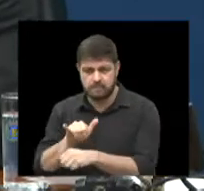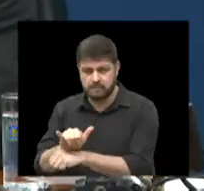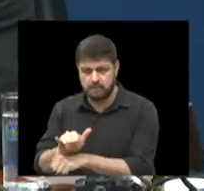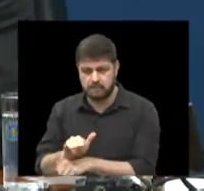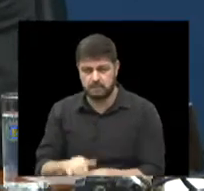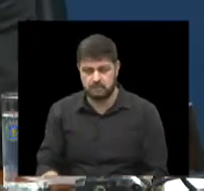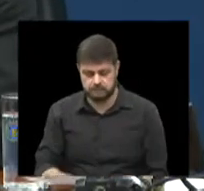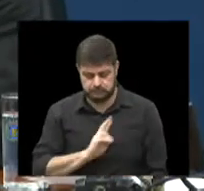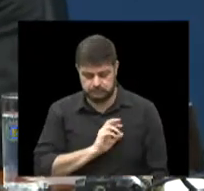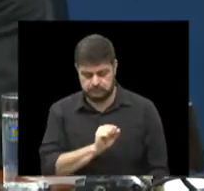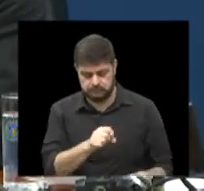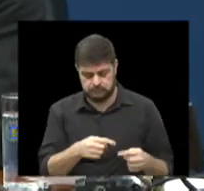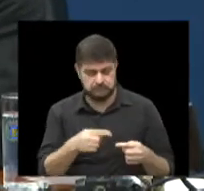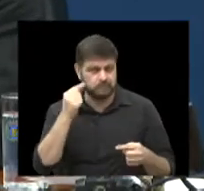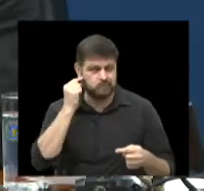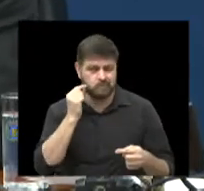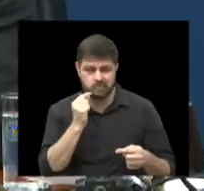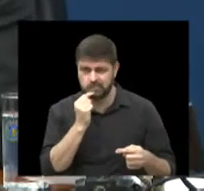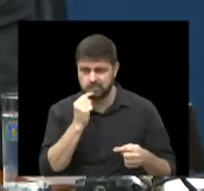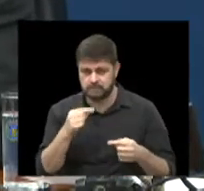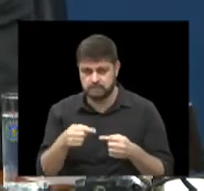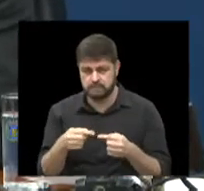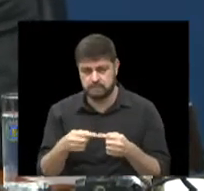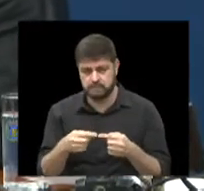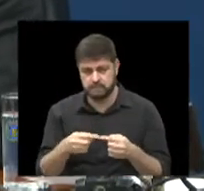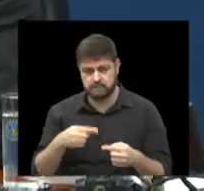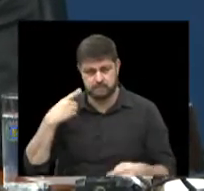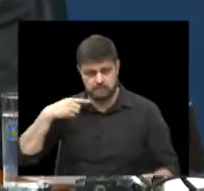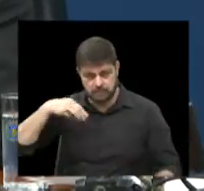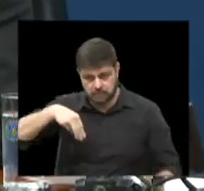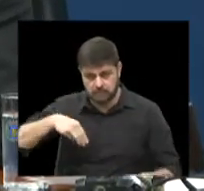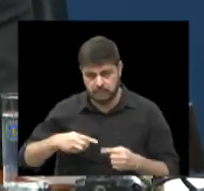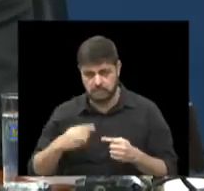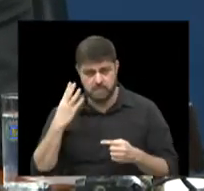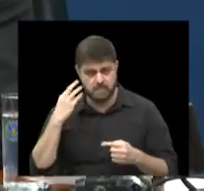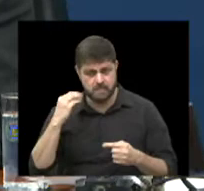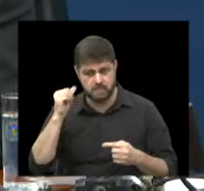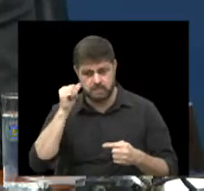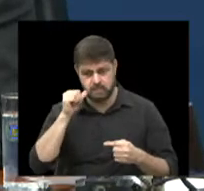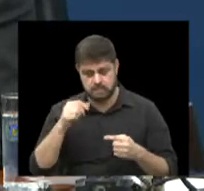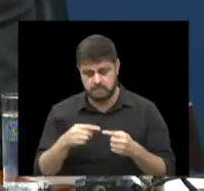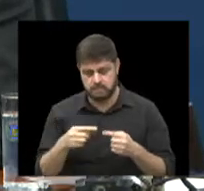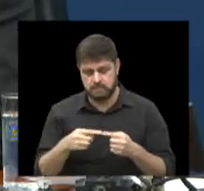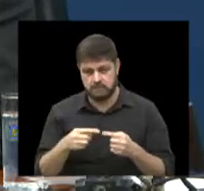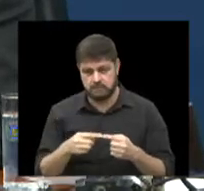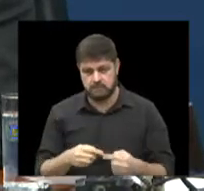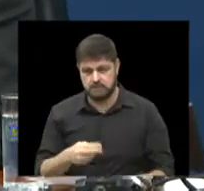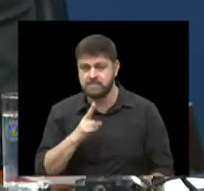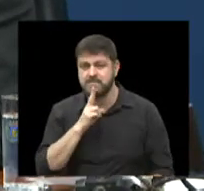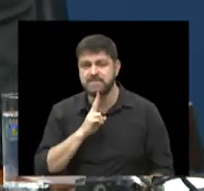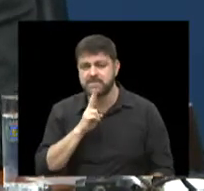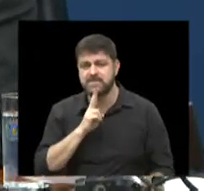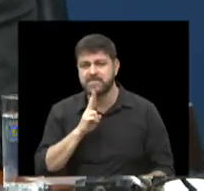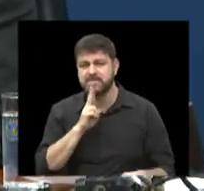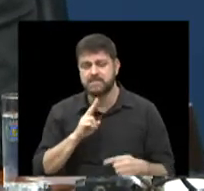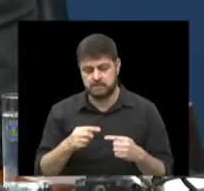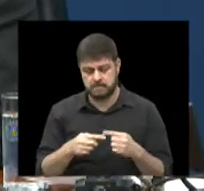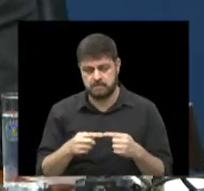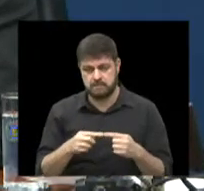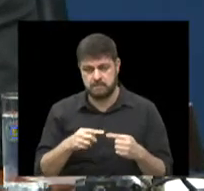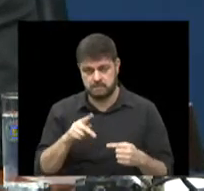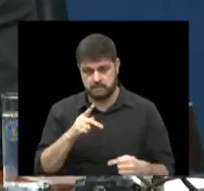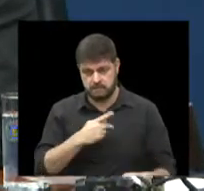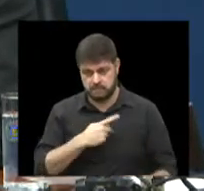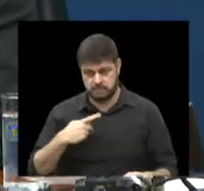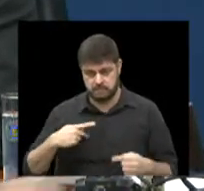Luiz Rossini, sim. Marcelo Silva, sim. Marcos Bernardelli, sim. Mariana Conte, sim. Nelson Ossiri, sim. Pastor